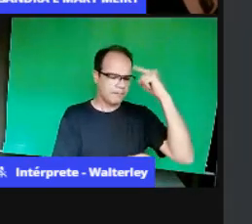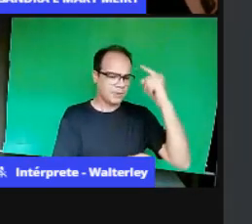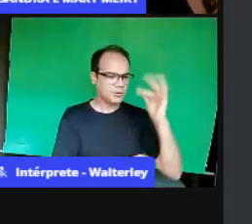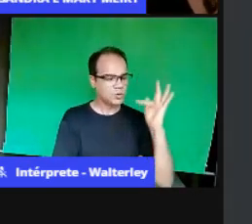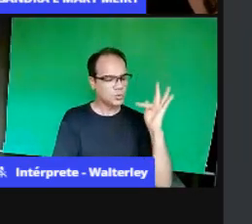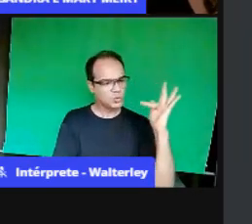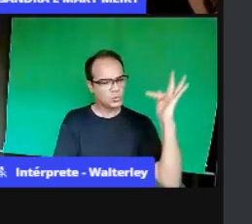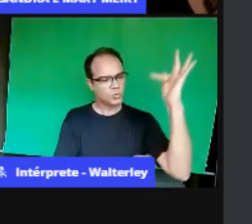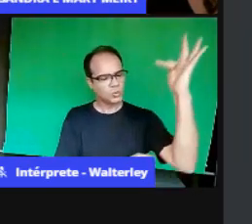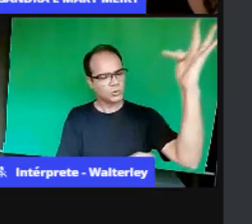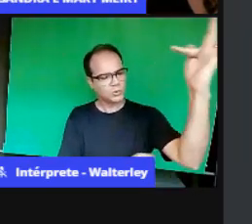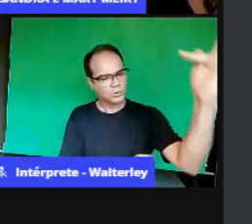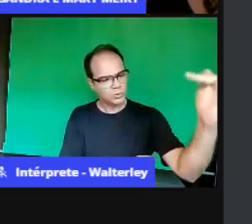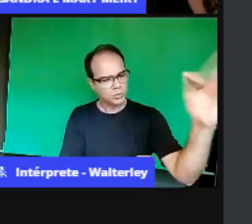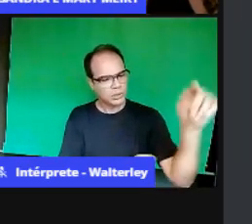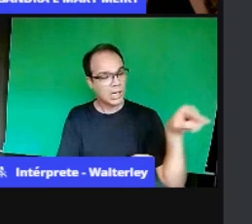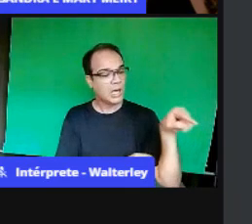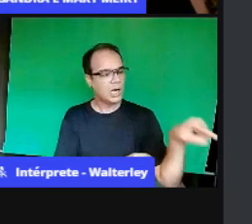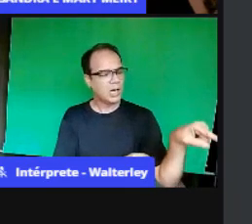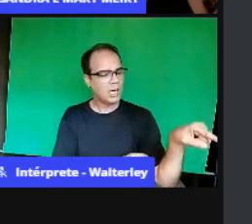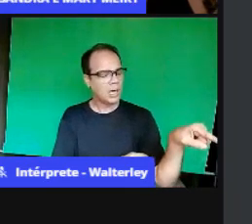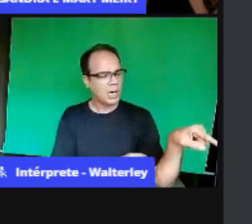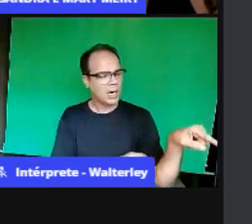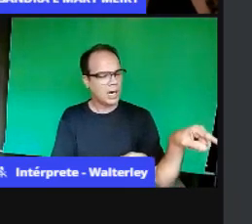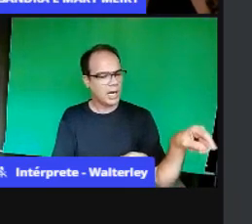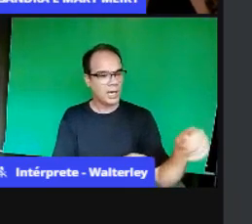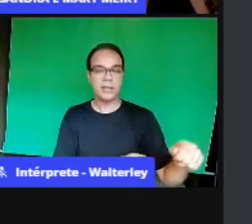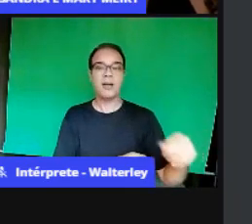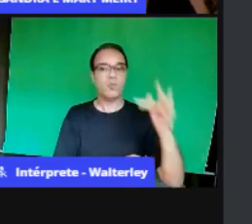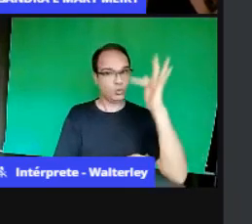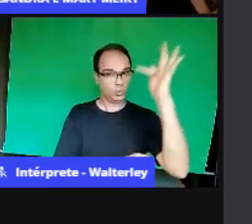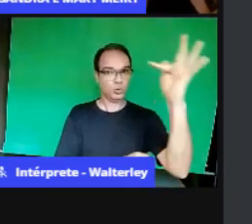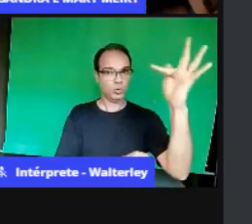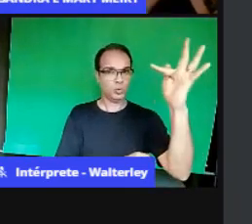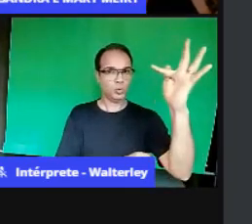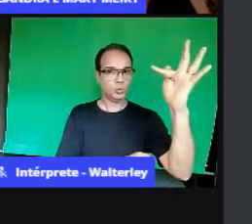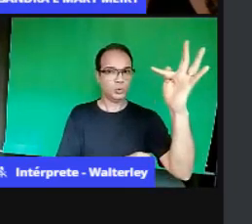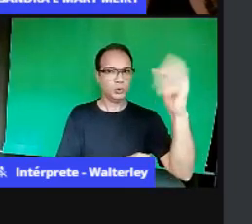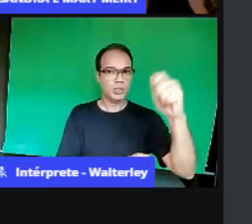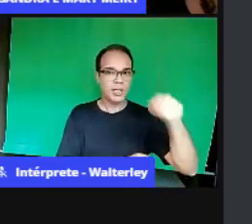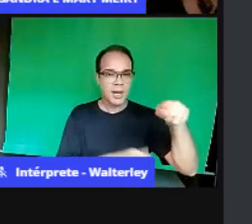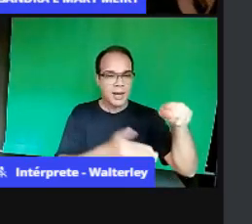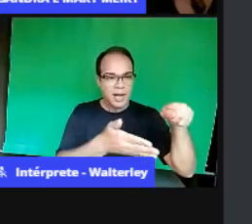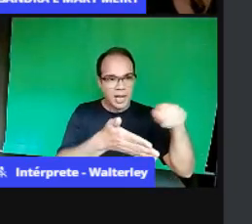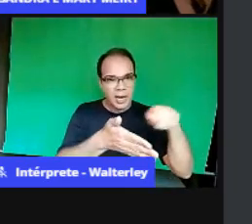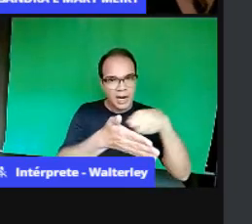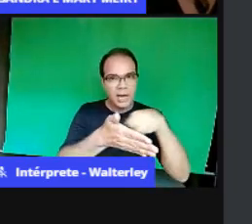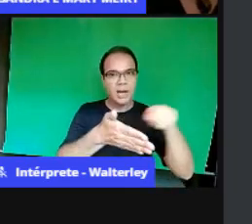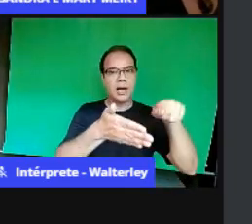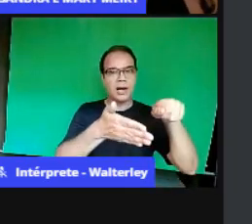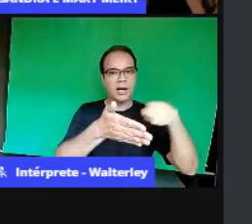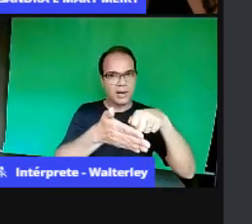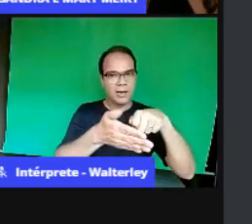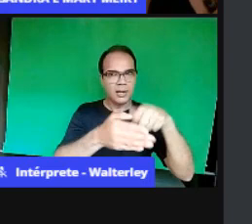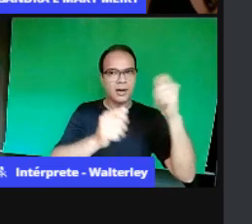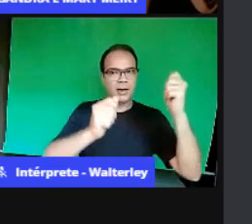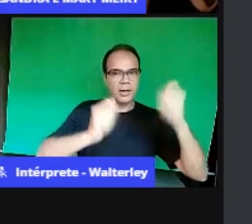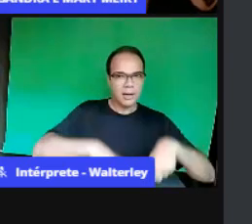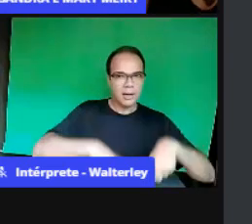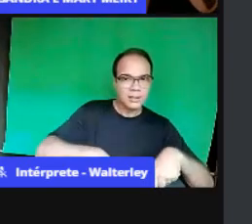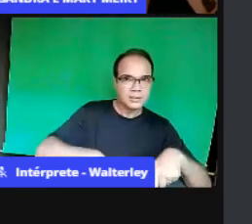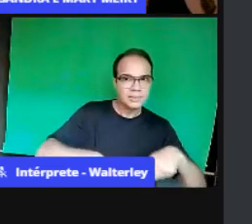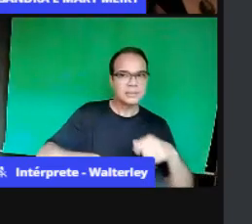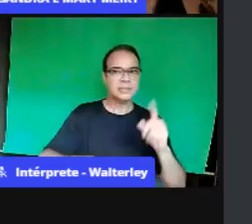realizar uma questão gráfica na escrita. Porque a grafia não necessariamente é uma